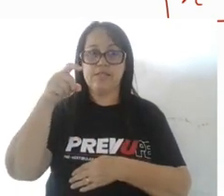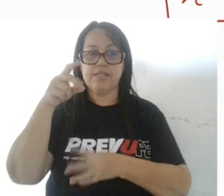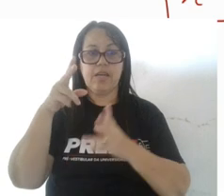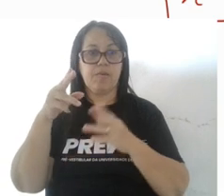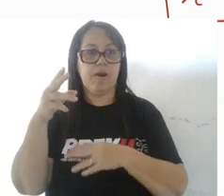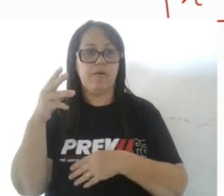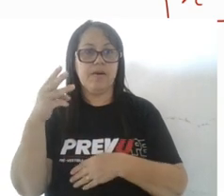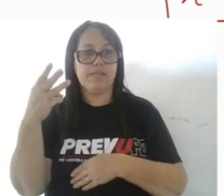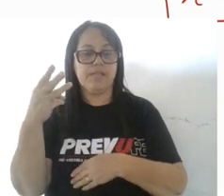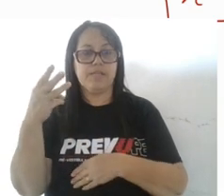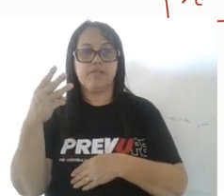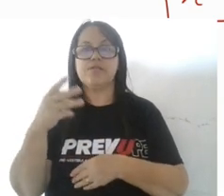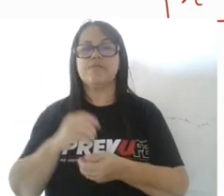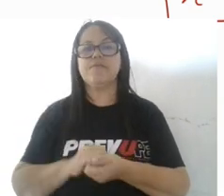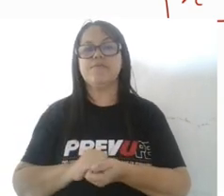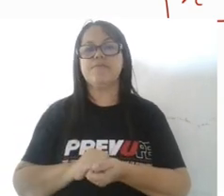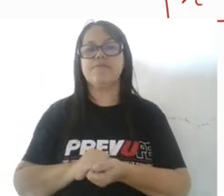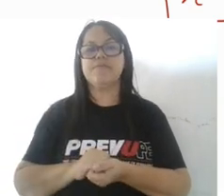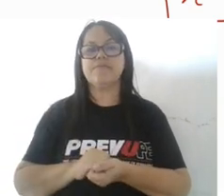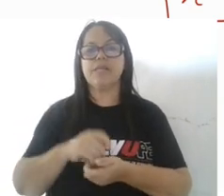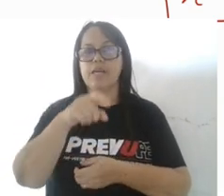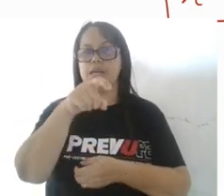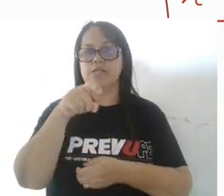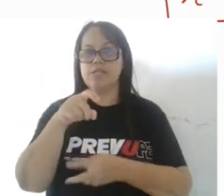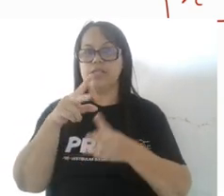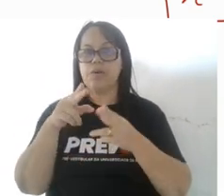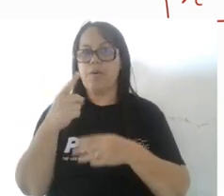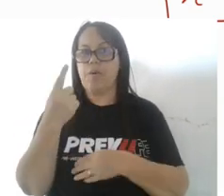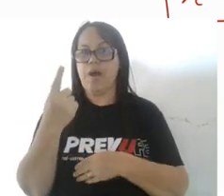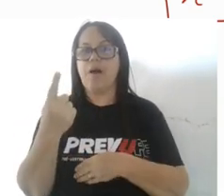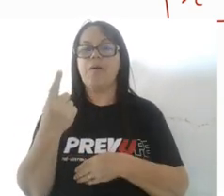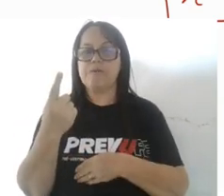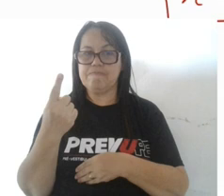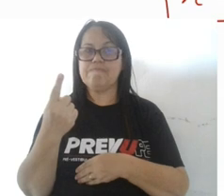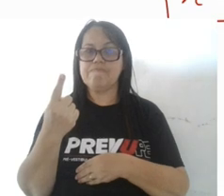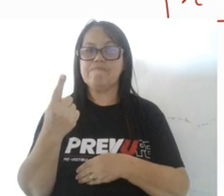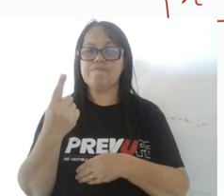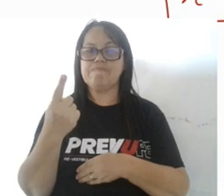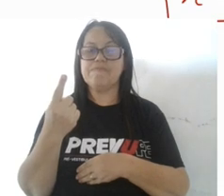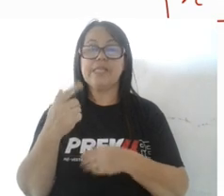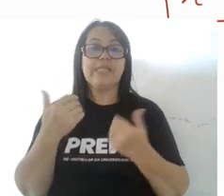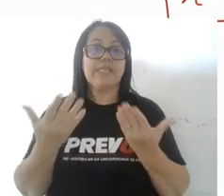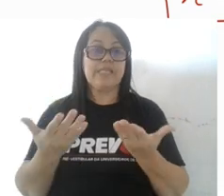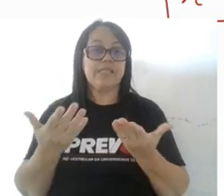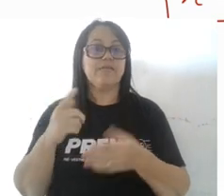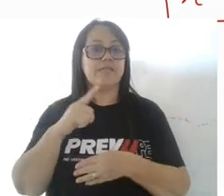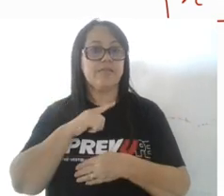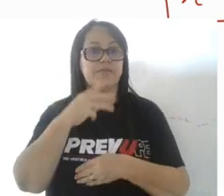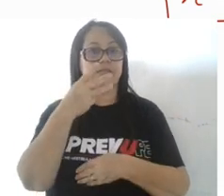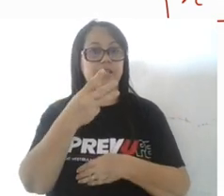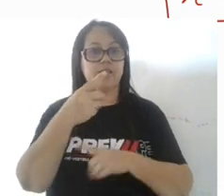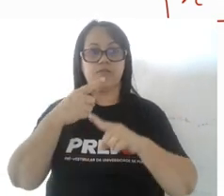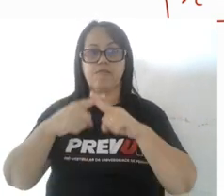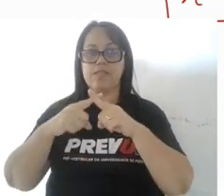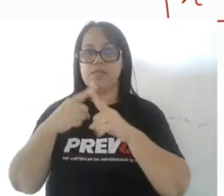TR nós temos que aqui temos um oculto x = 1 ou seja nós